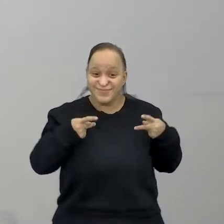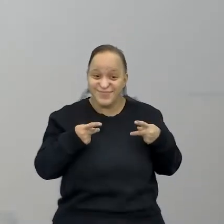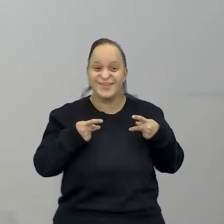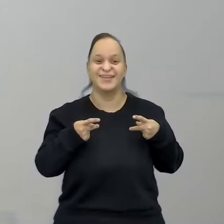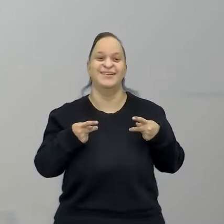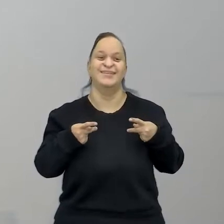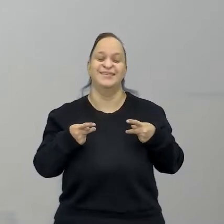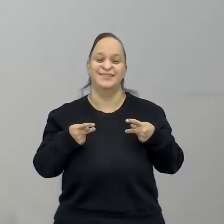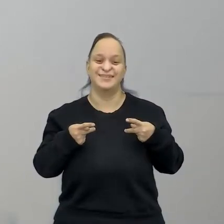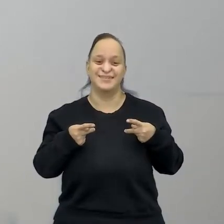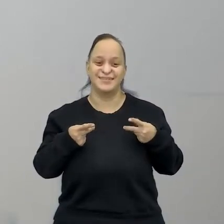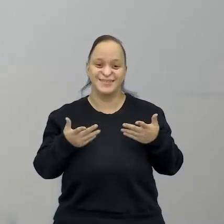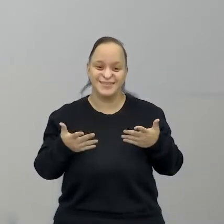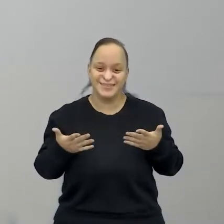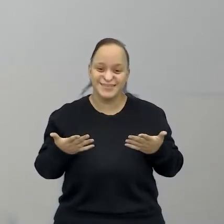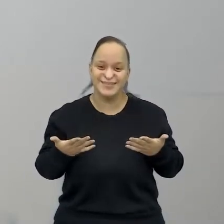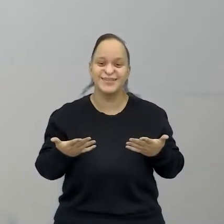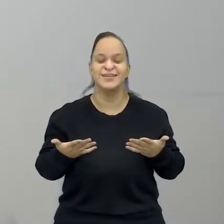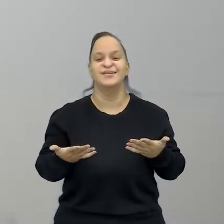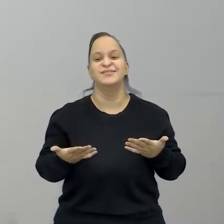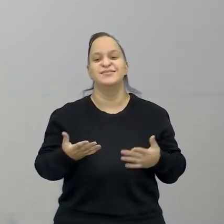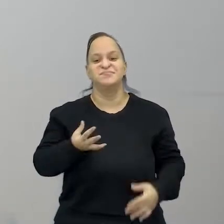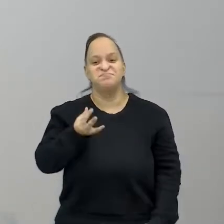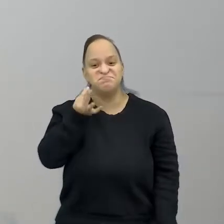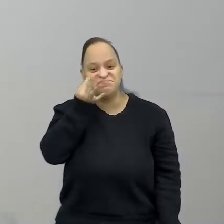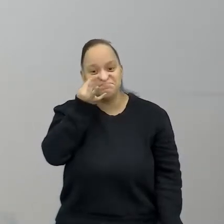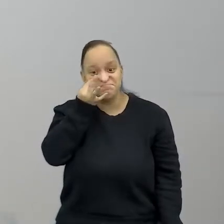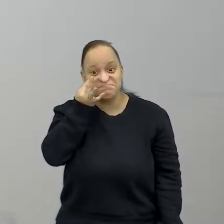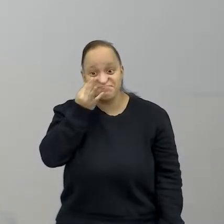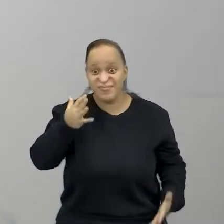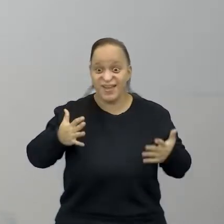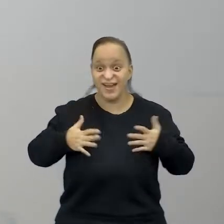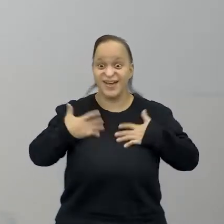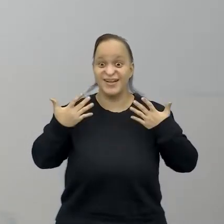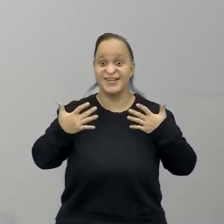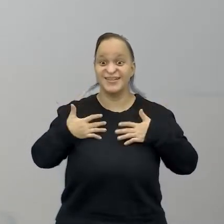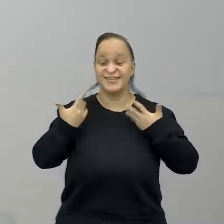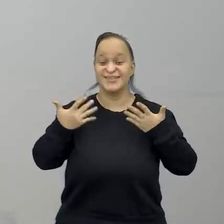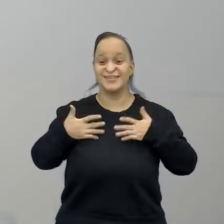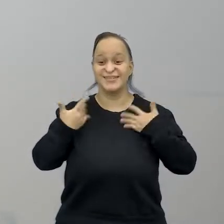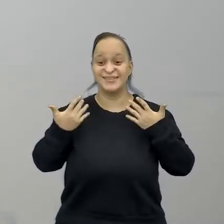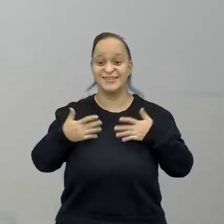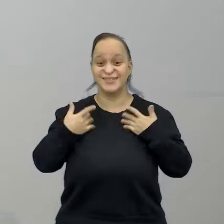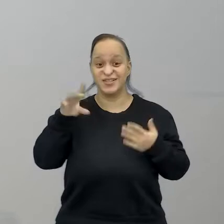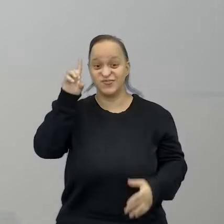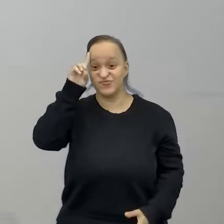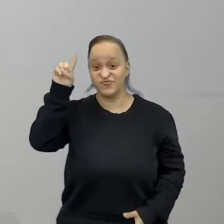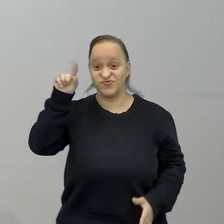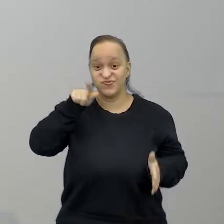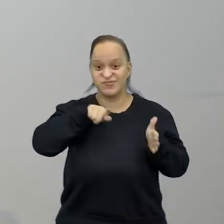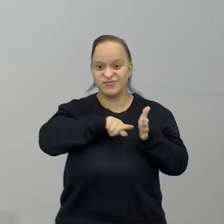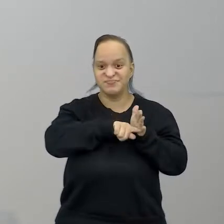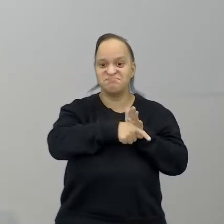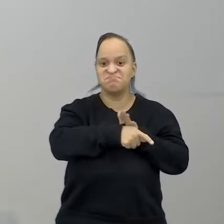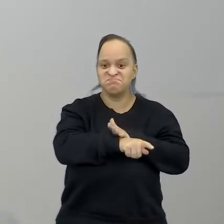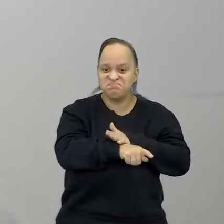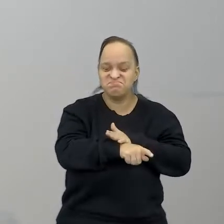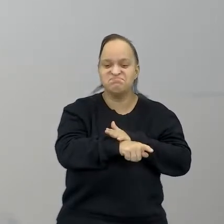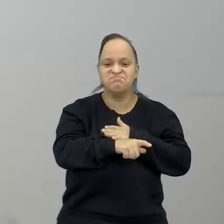ótimos estudantes! Estamos aqui, animadíssimos, porque é dia do nosso aprofundamento, é dia da gente ter as